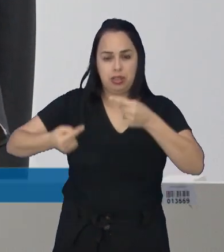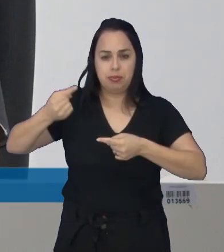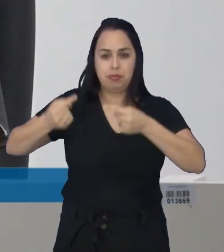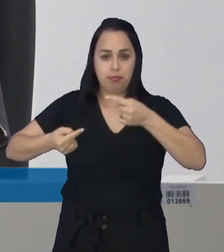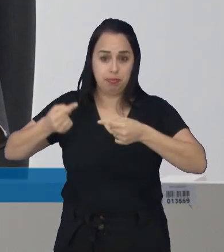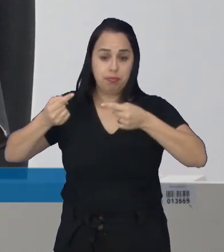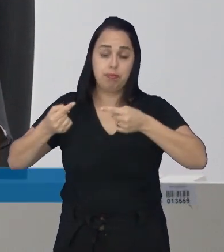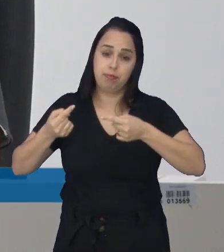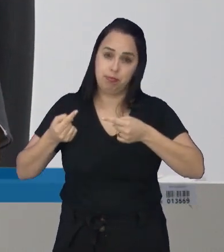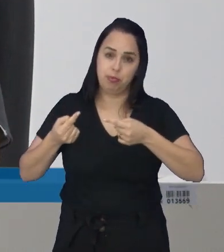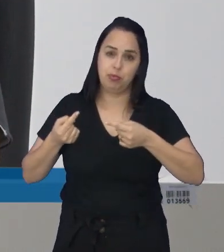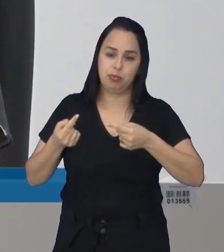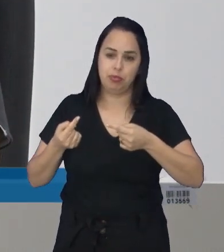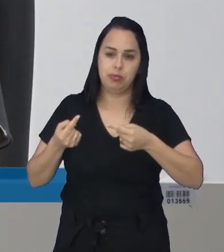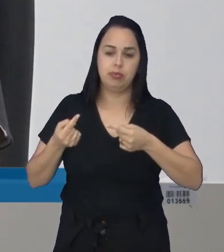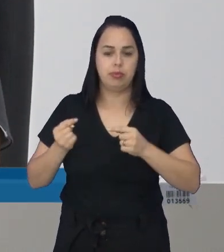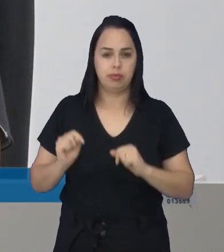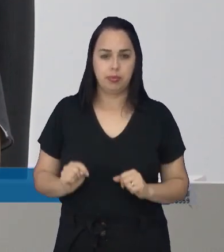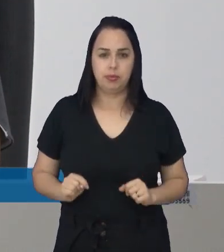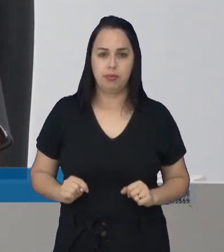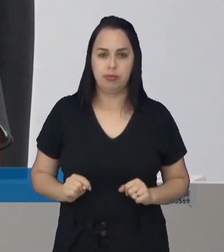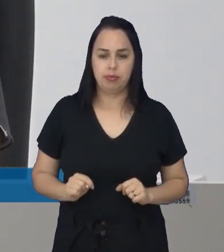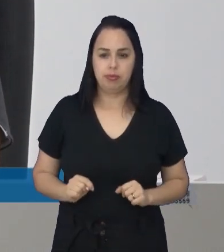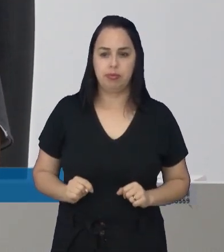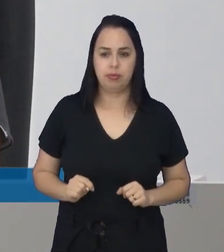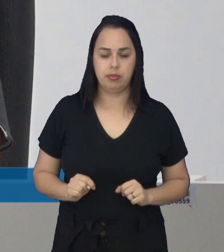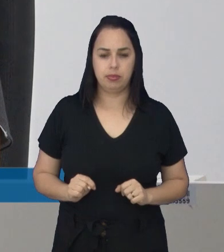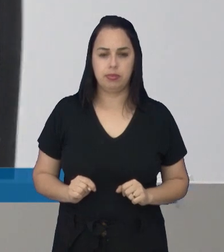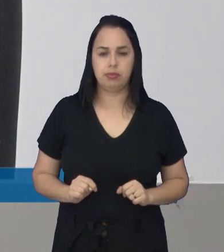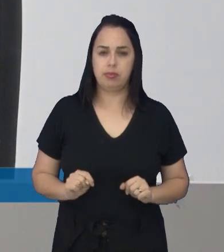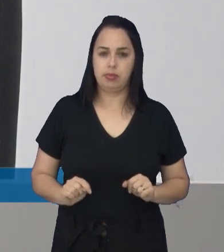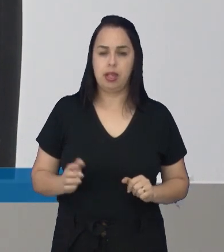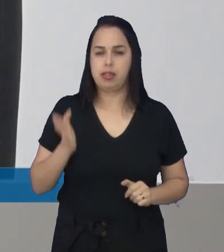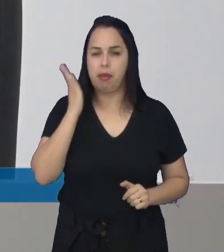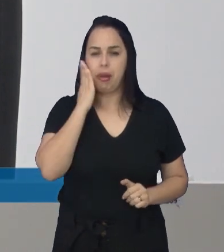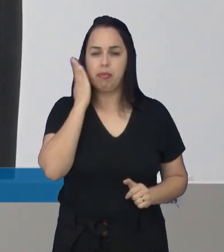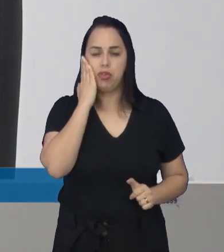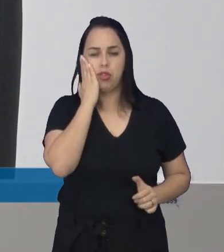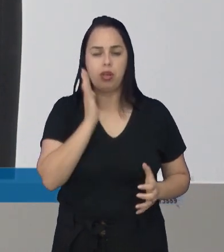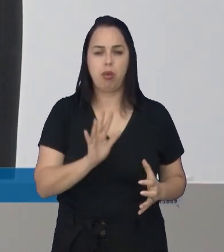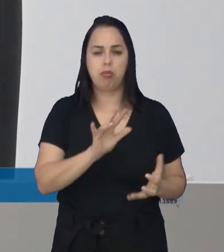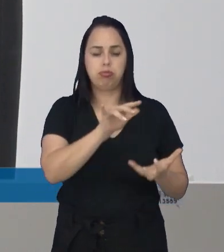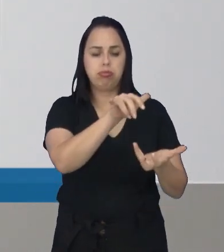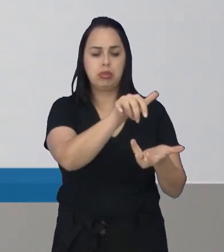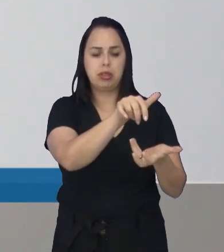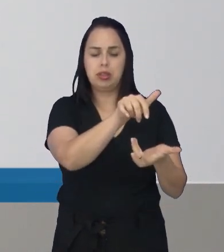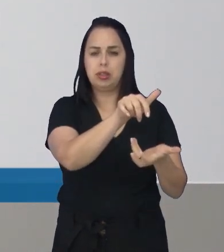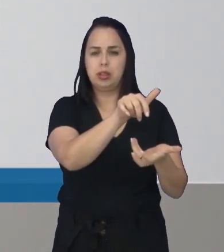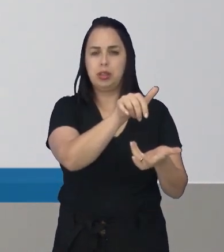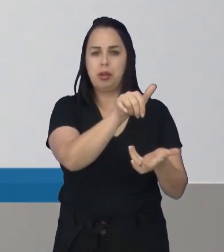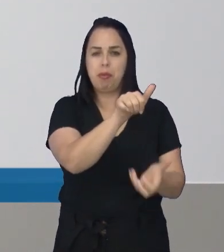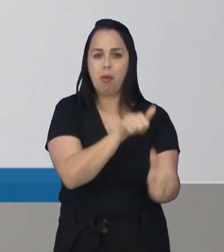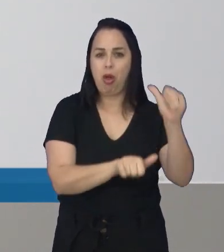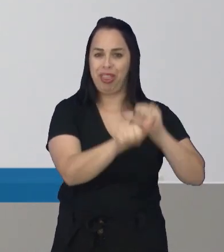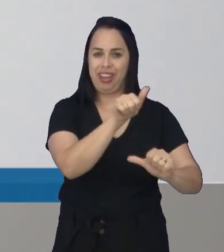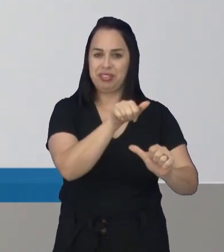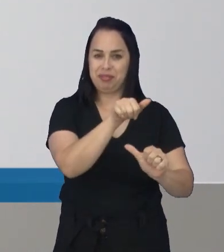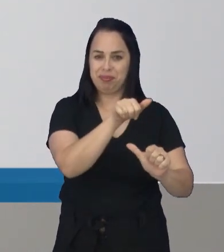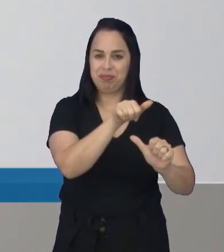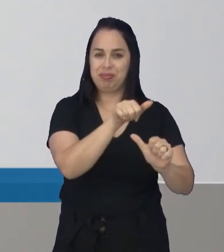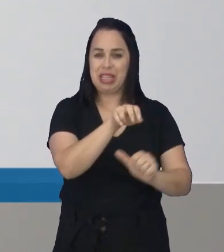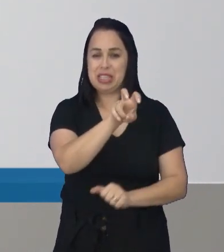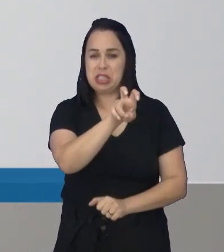mundo né que é muito se modifica né a cada cinco anos é outro mundo né então